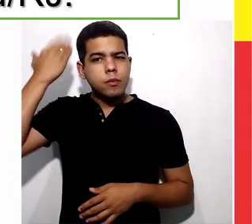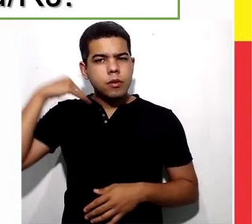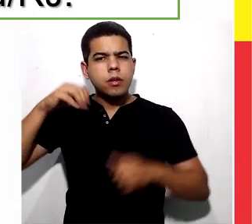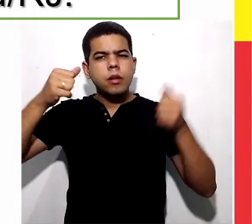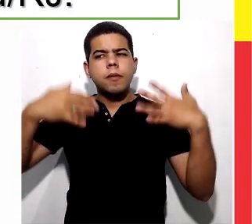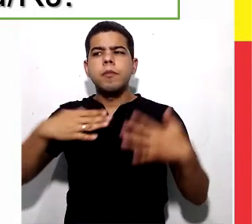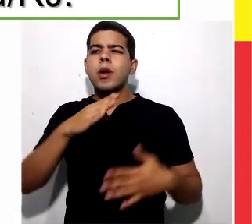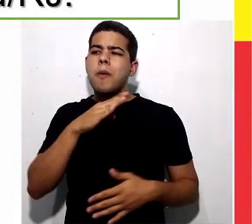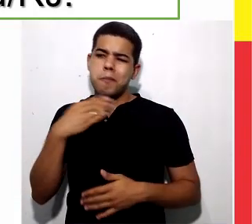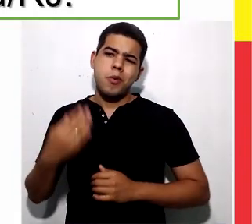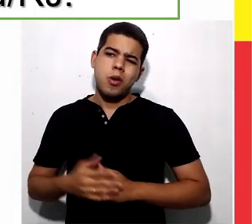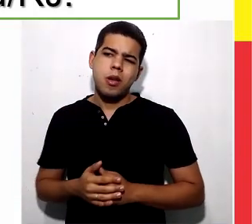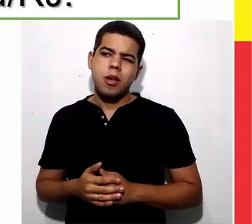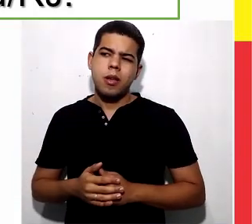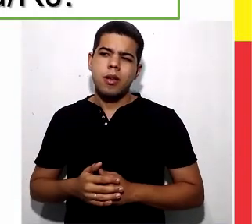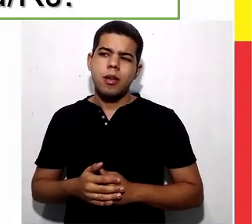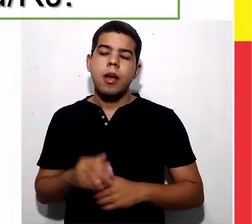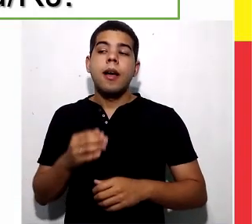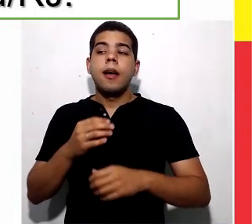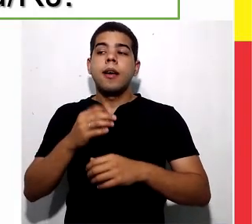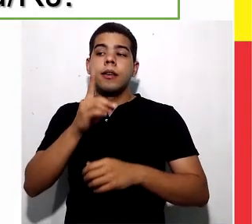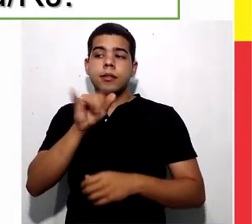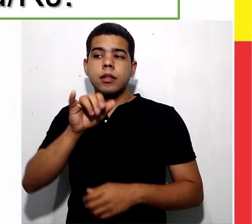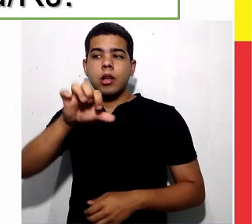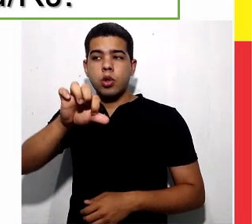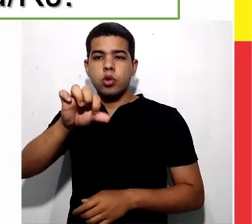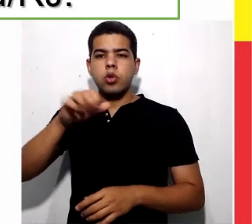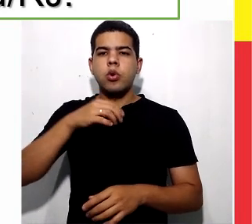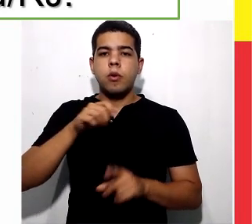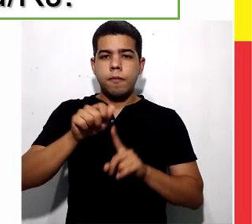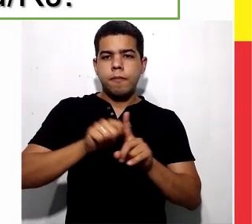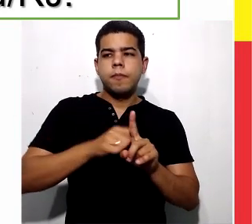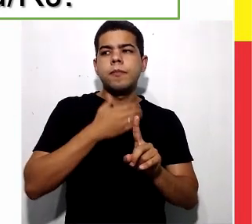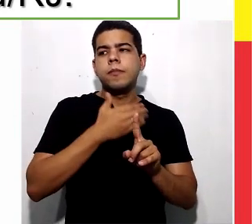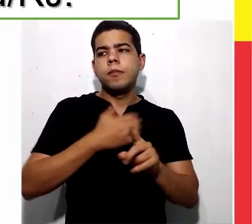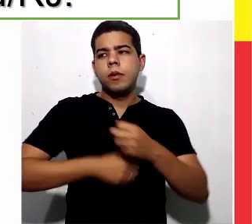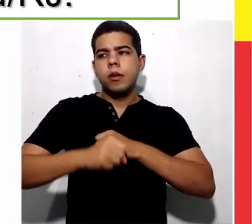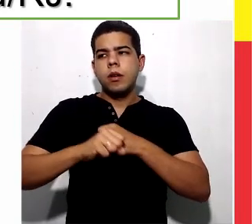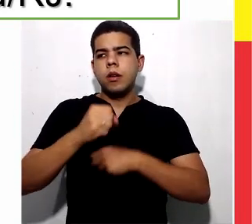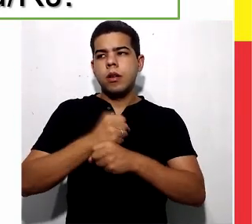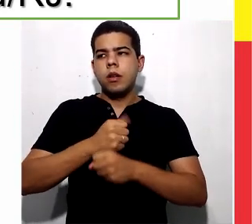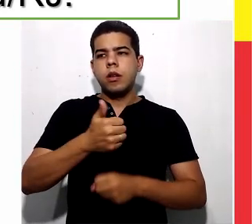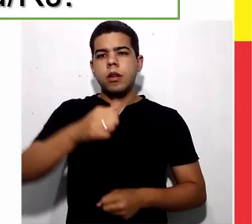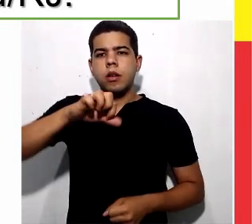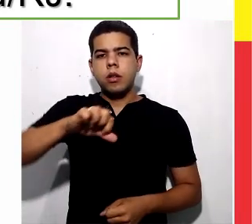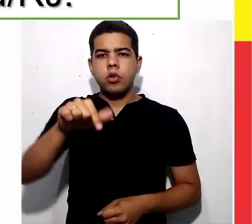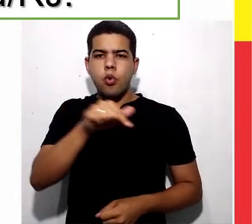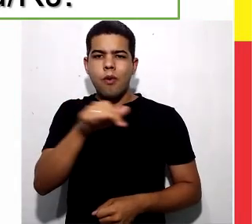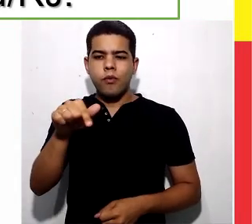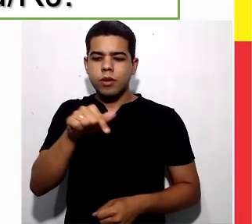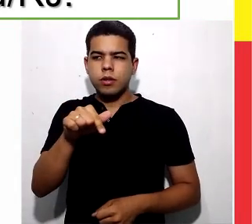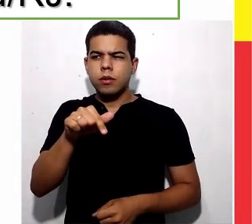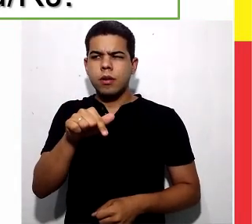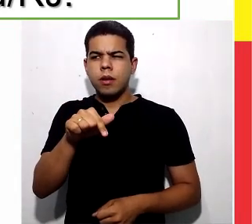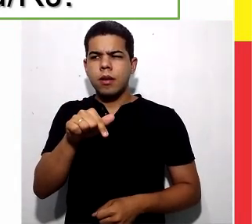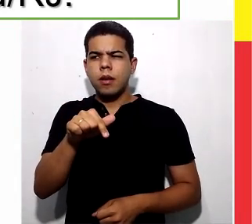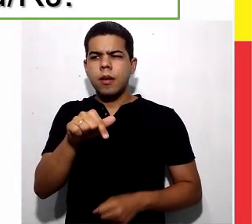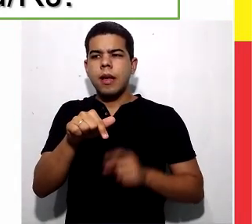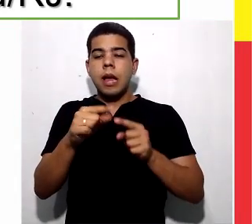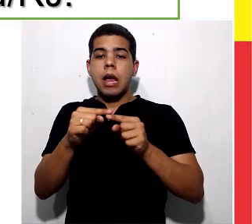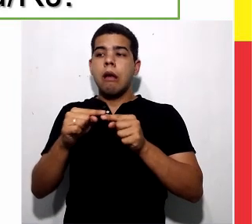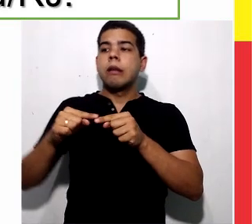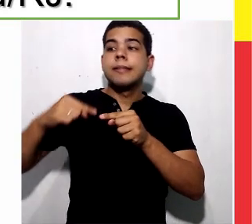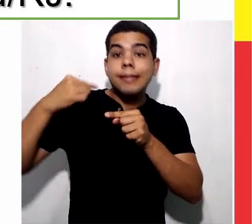falece no dia 9 de dezembro de 1977, como a gente sabe, véspera, infelizmente, que é a véspera do seu aniversário.